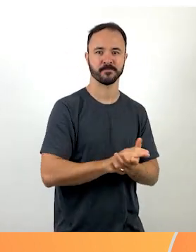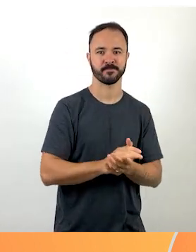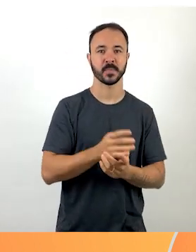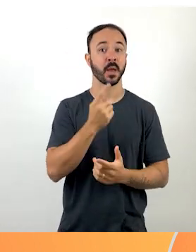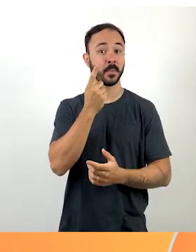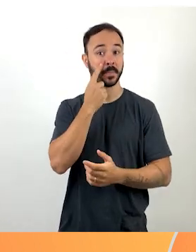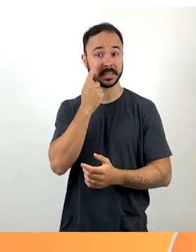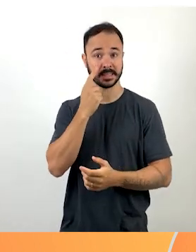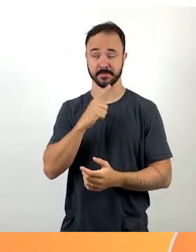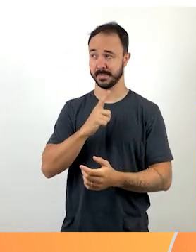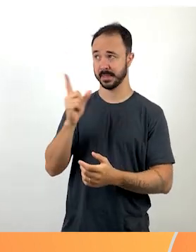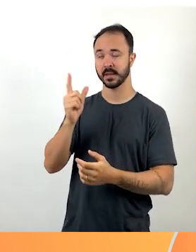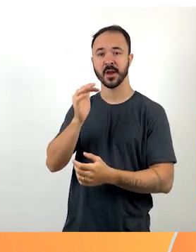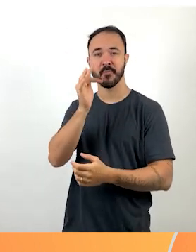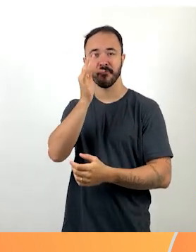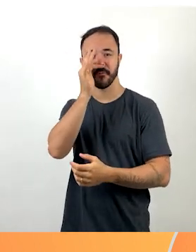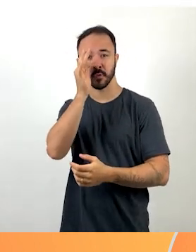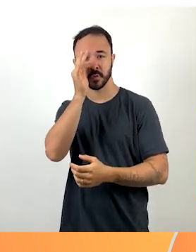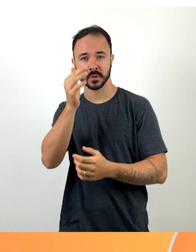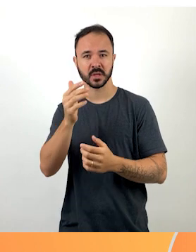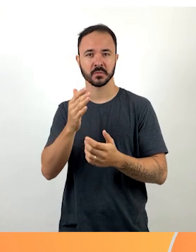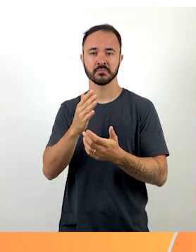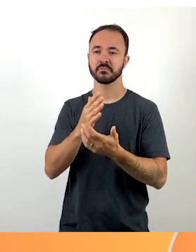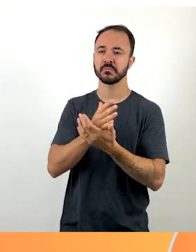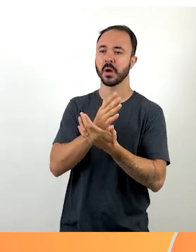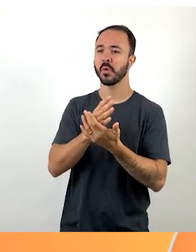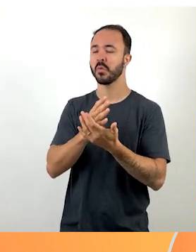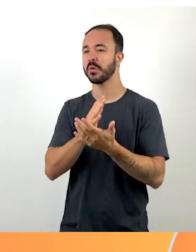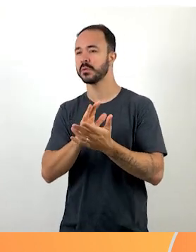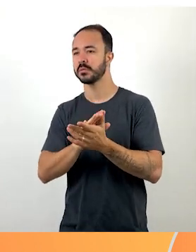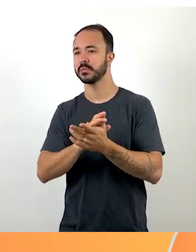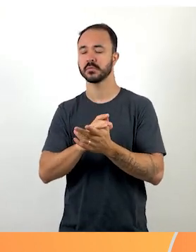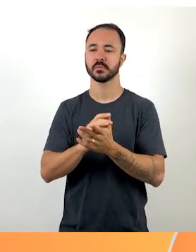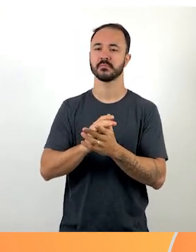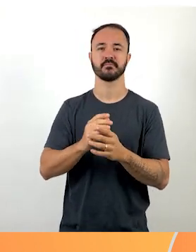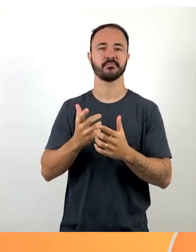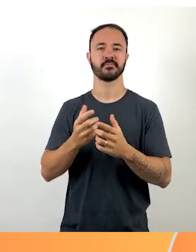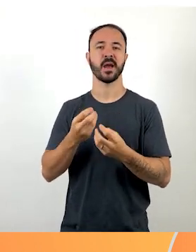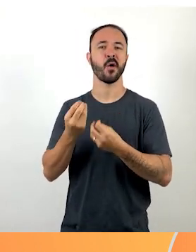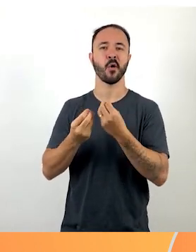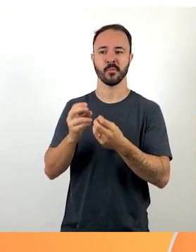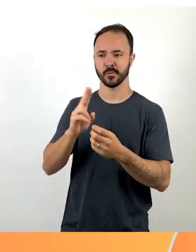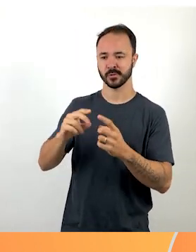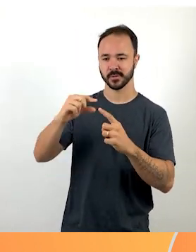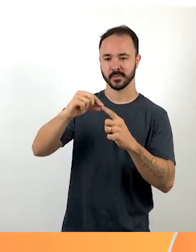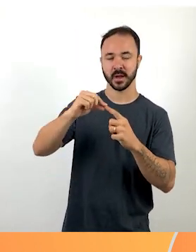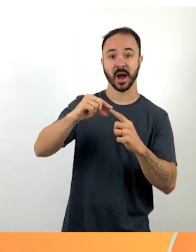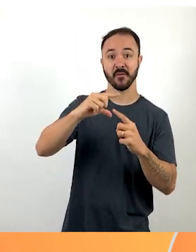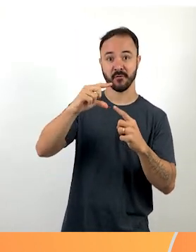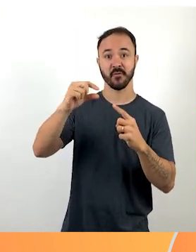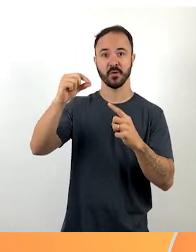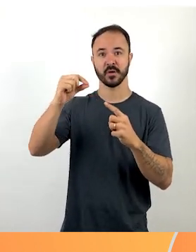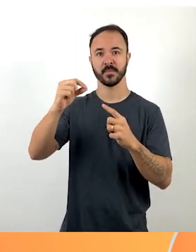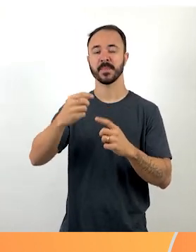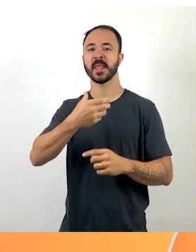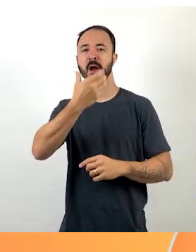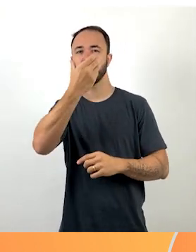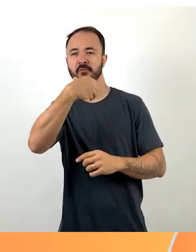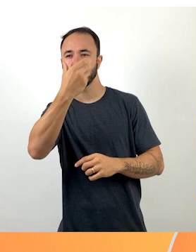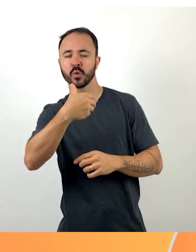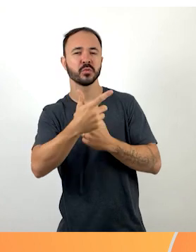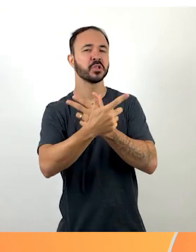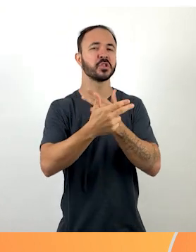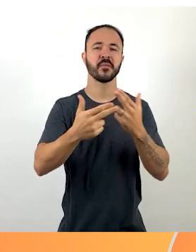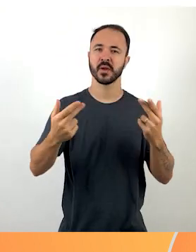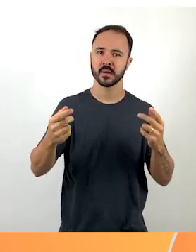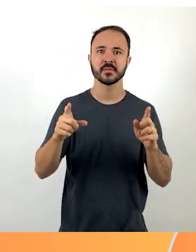cascas de frutas que são representadas. Inicialmente, na parte superior, nós temos as folhas, que funcionam como uma drenagem também desse material, na parte